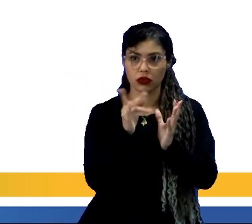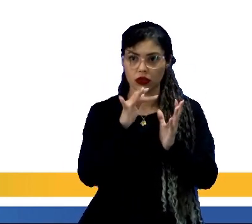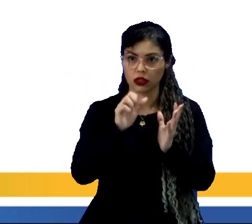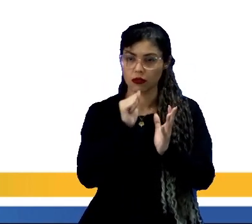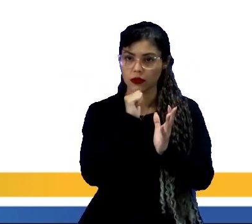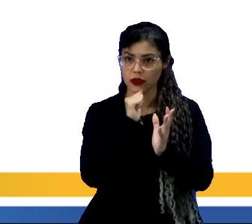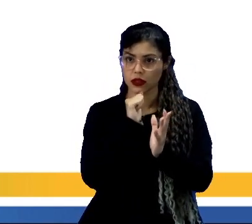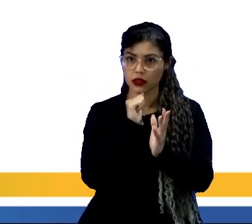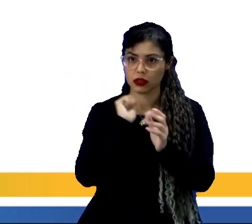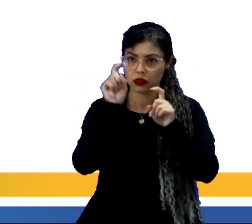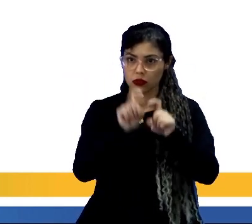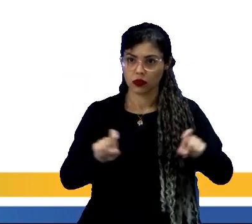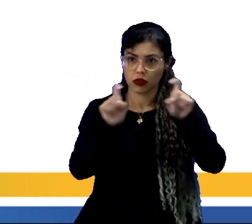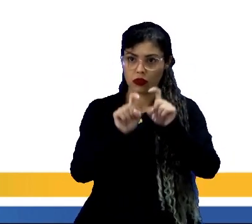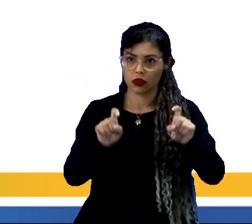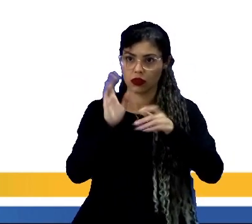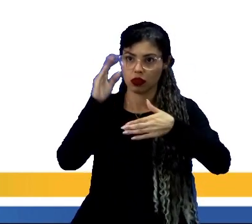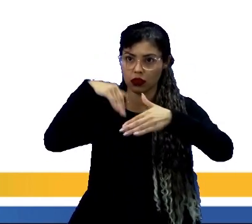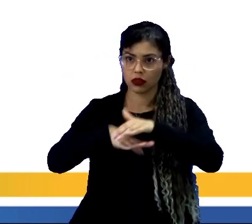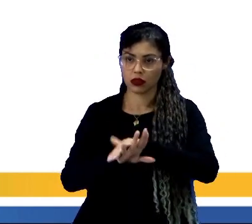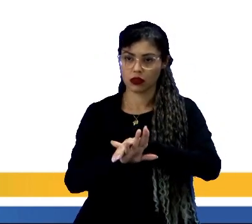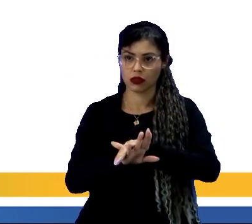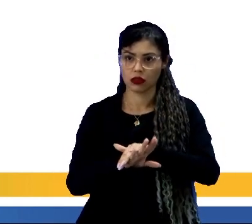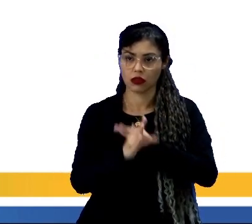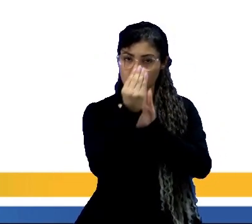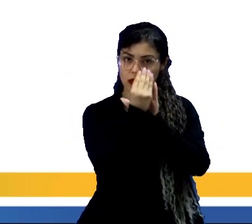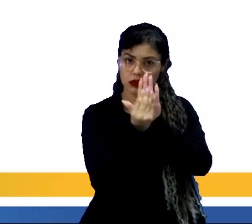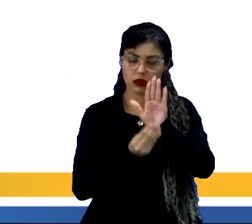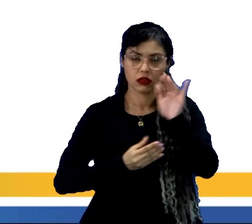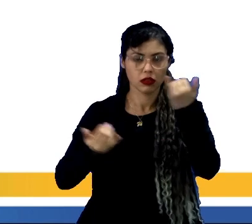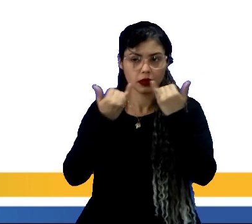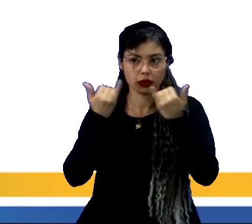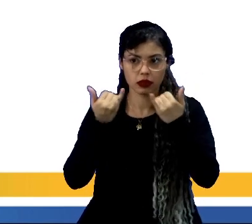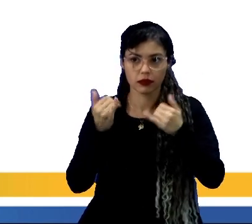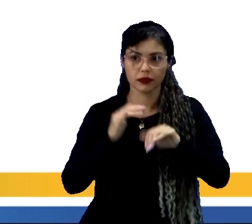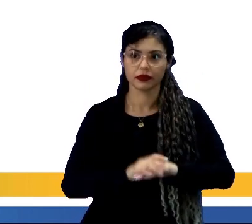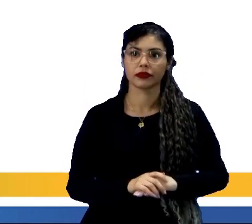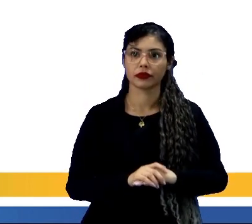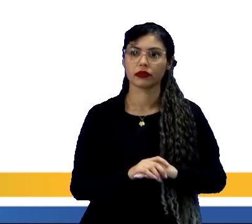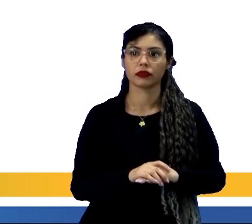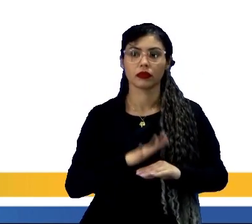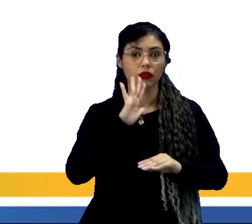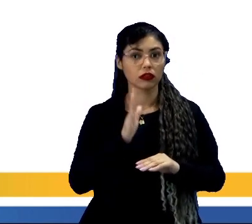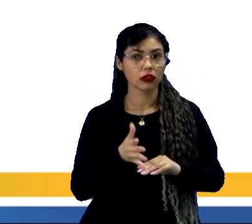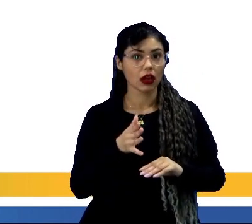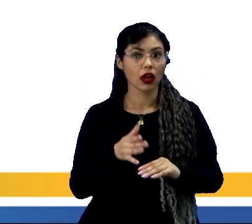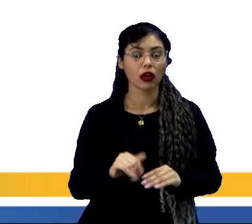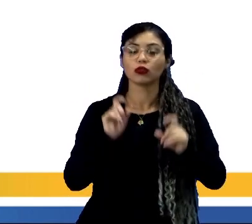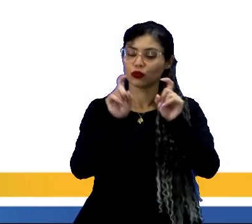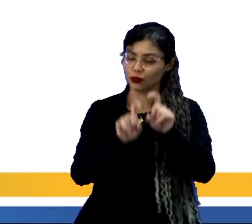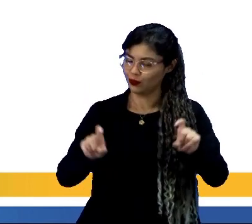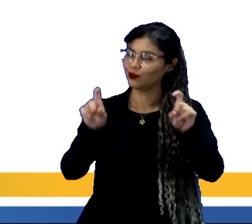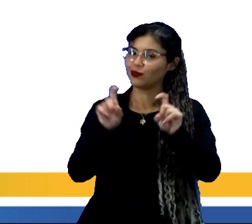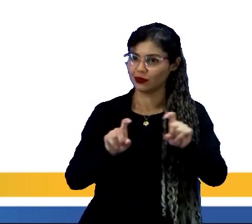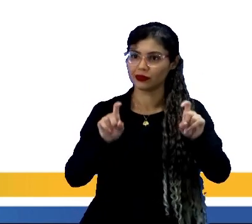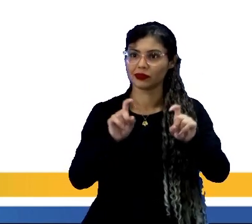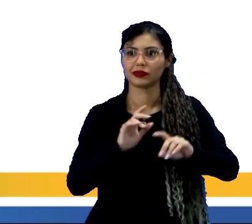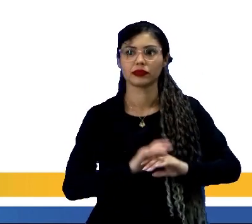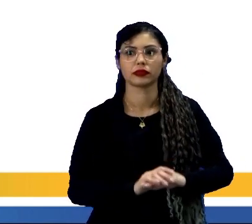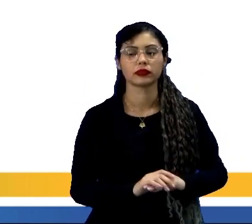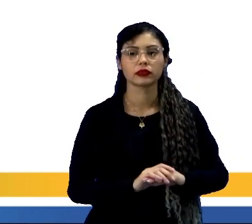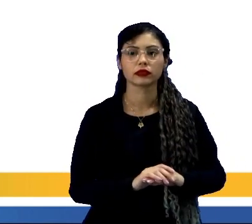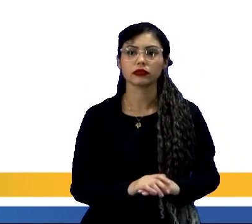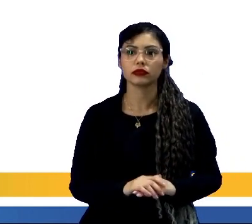chips no computador para armazenar dados e programa. Aí já está se referindo à memória de um computador, né?